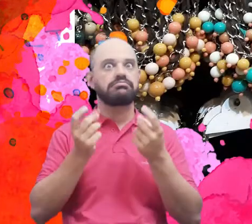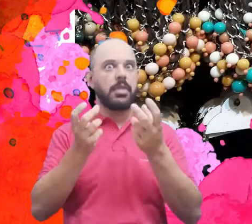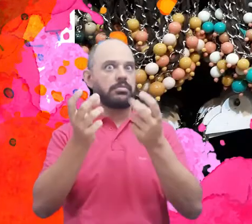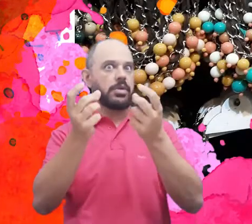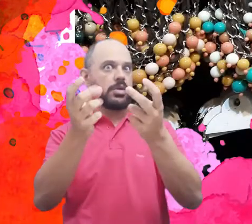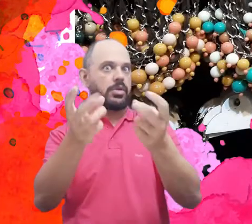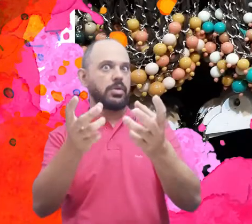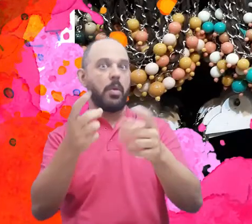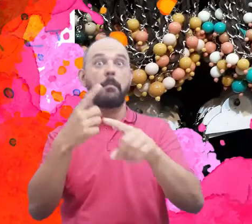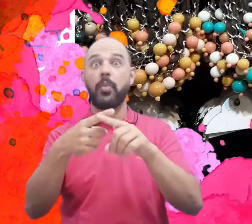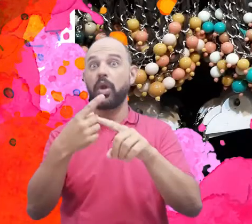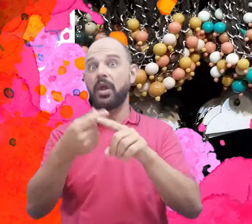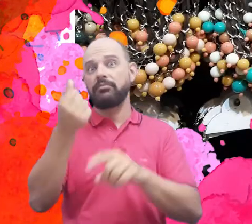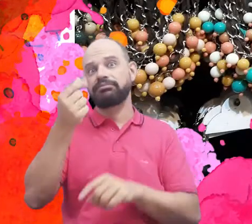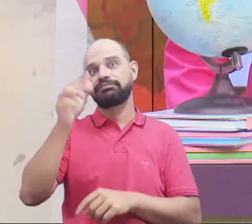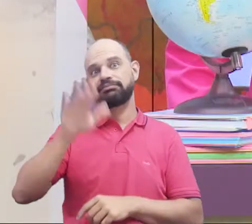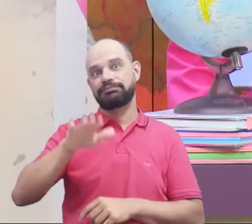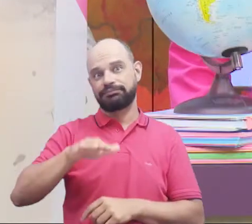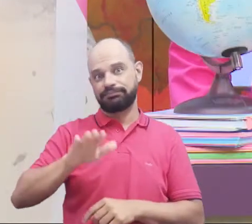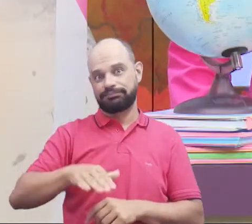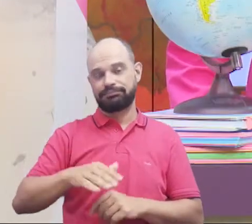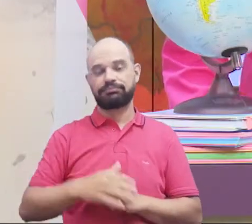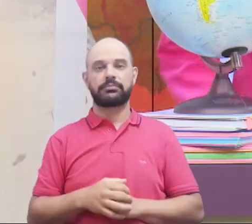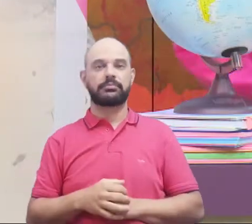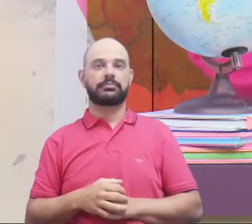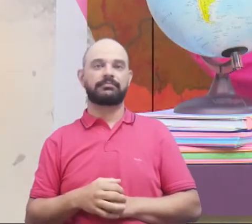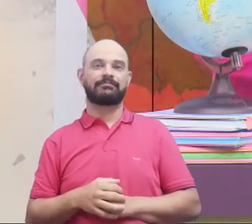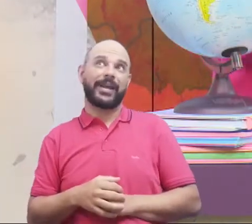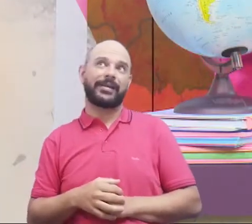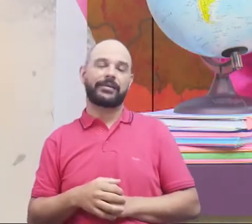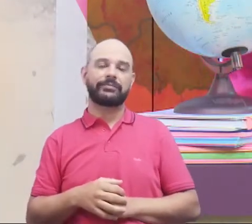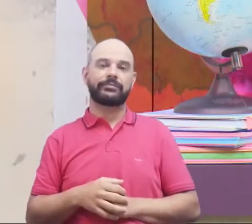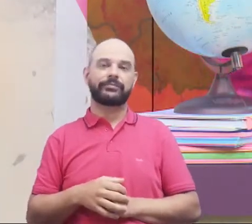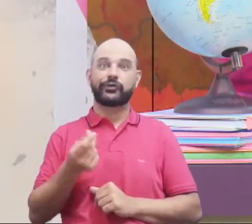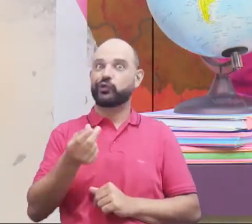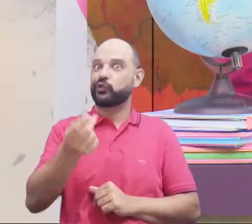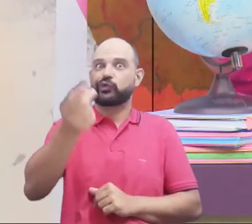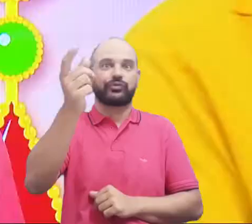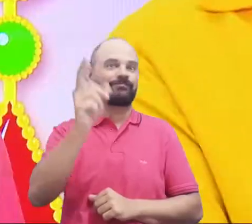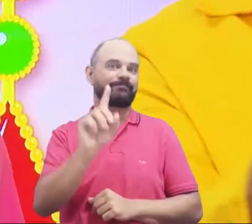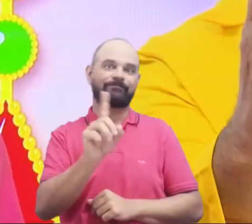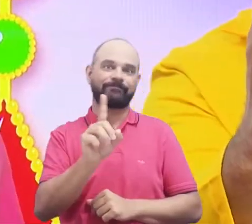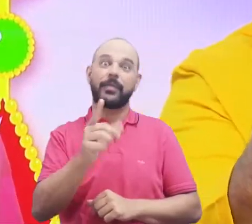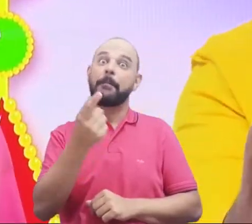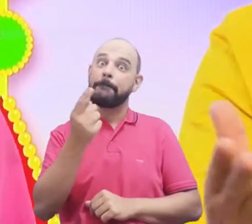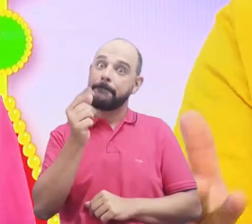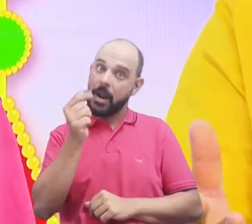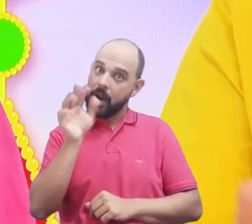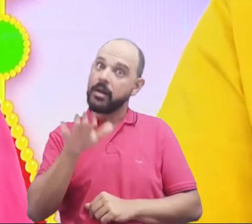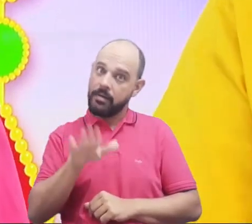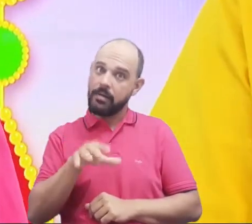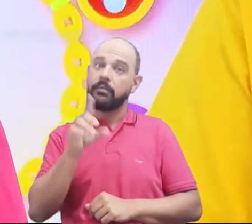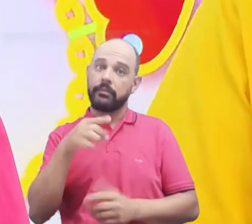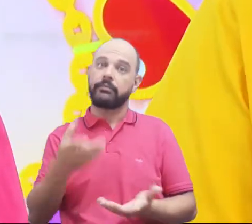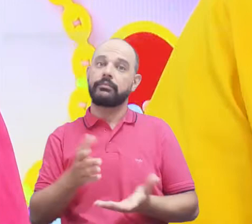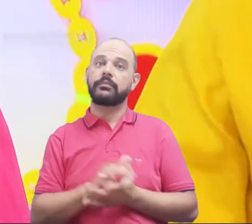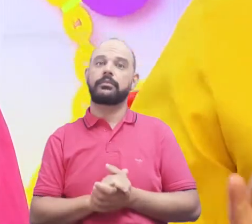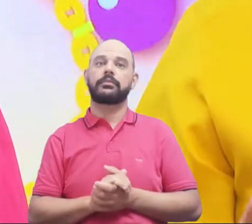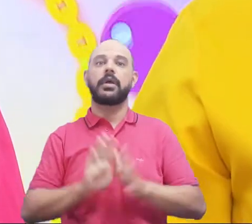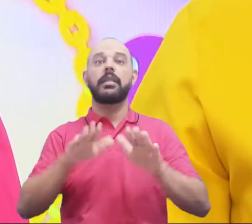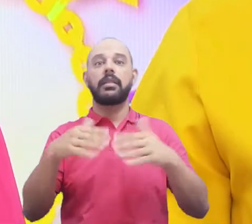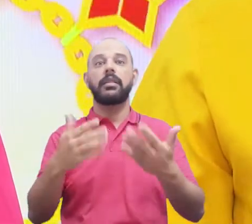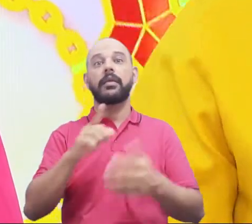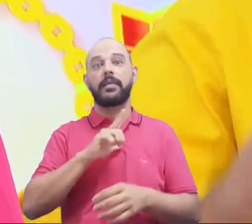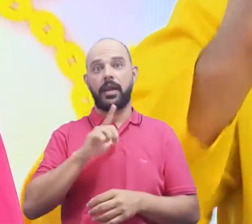vendas devido ao seu baixo valor de custo. É, não duram tanto, mas são mais baratas. Um outro diferencial importante